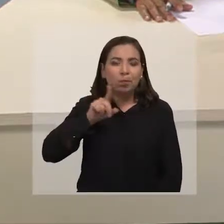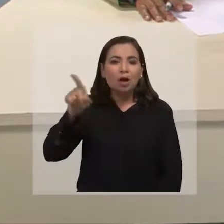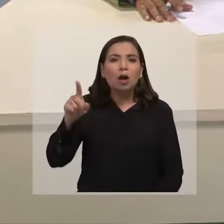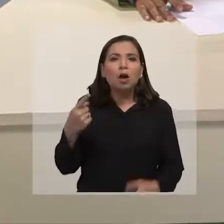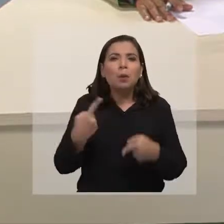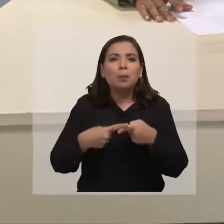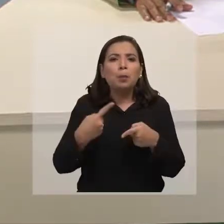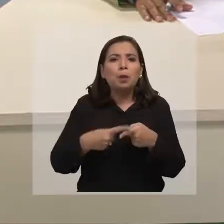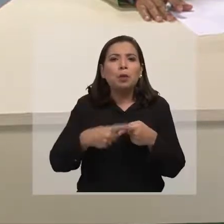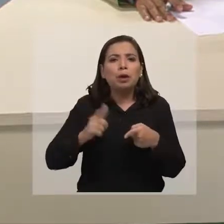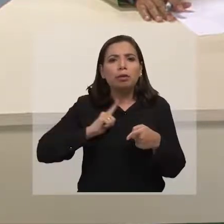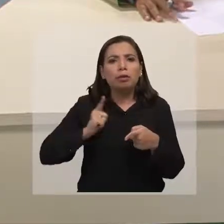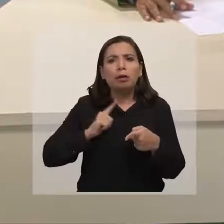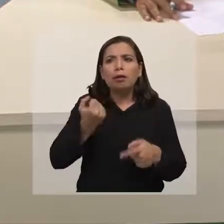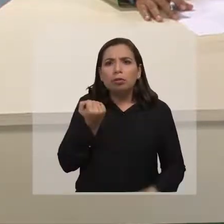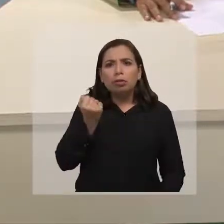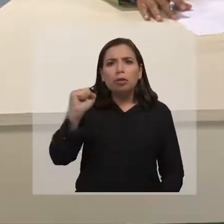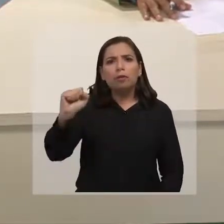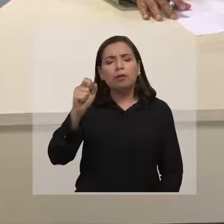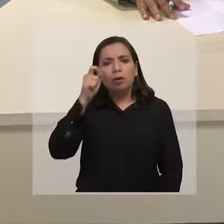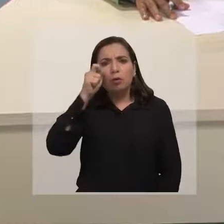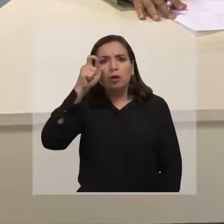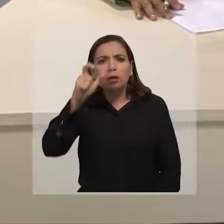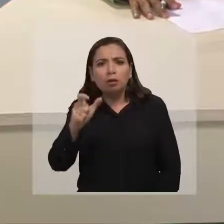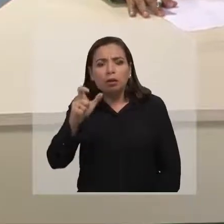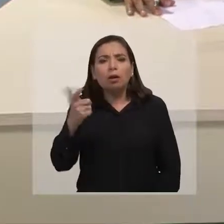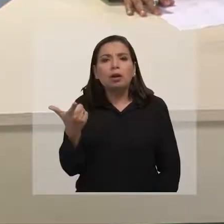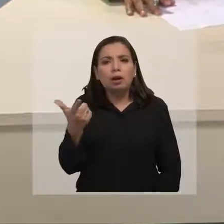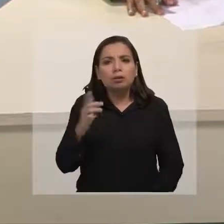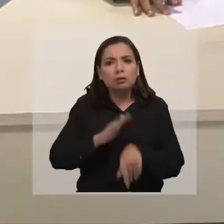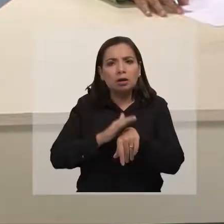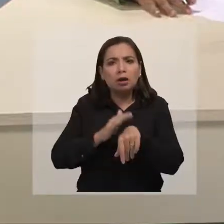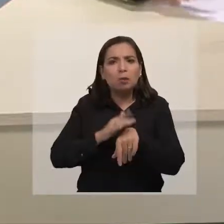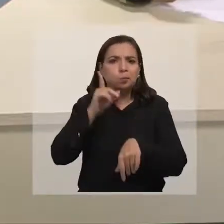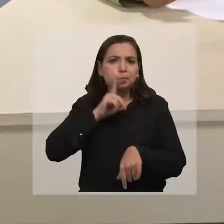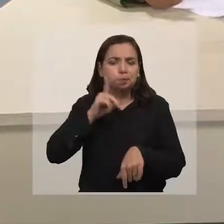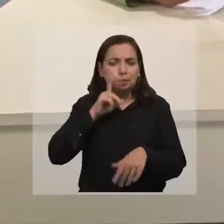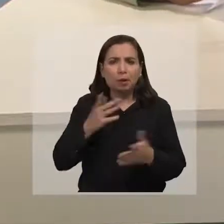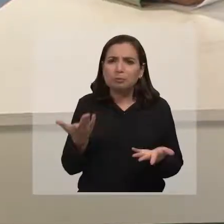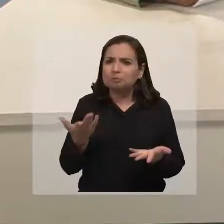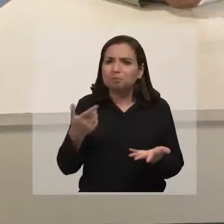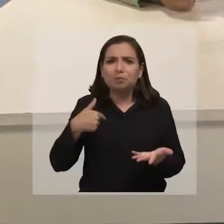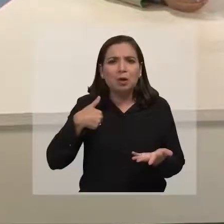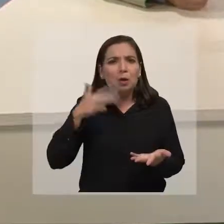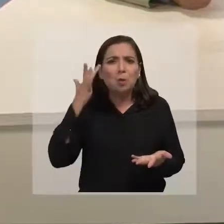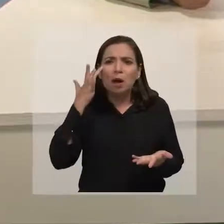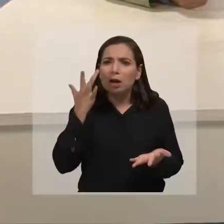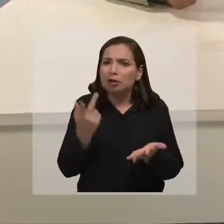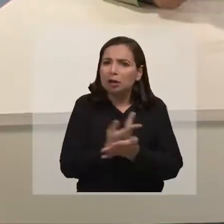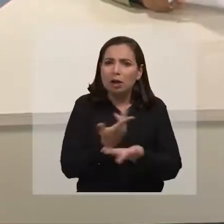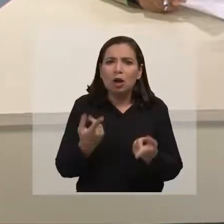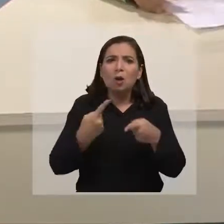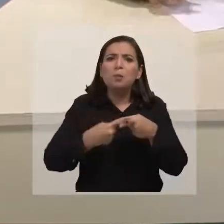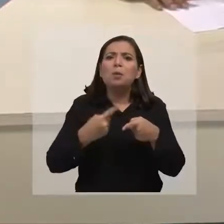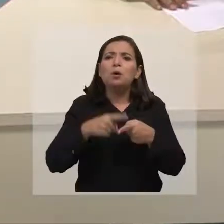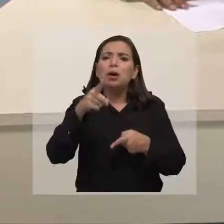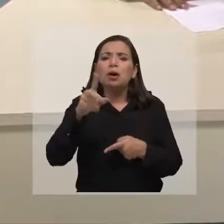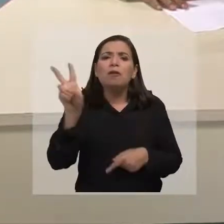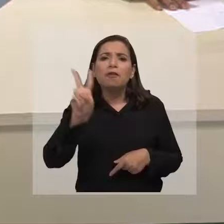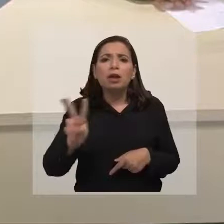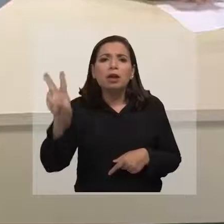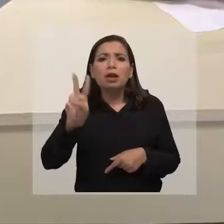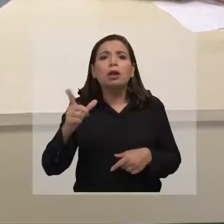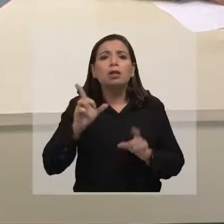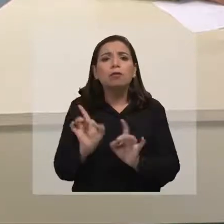num processo da qual a gente defendeu os interesses dos Estados Unidos, eu acho equivocado. Primeiro ponto, para quem é que a Venezuela vende